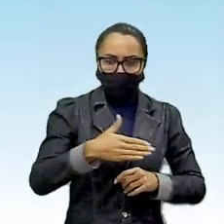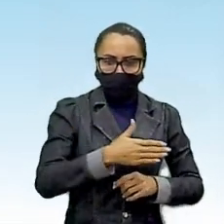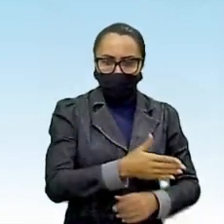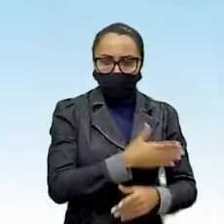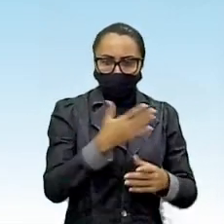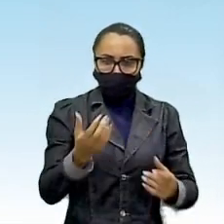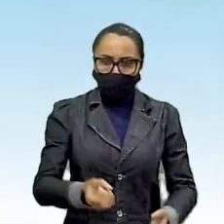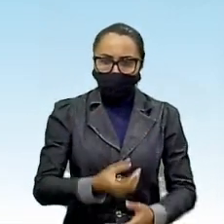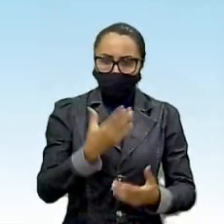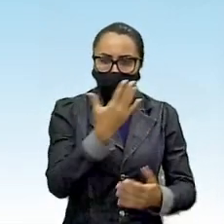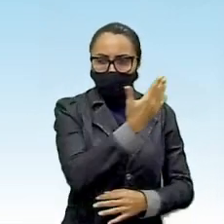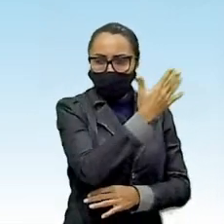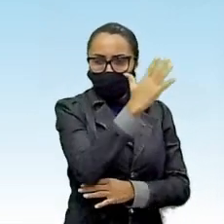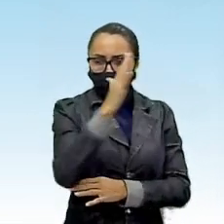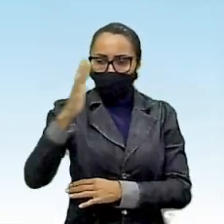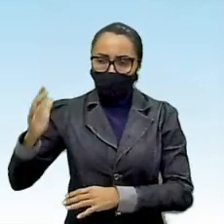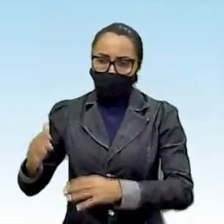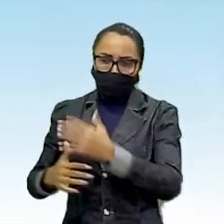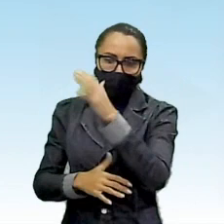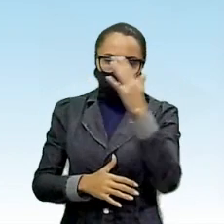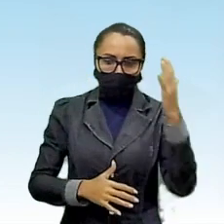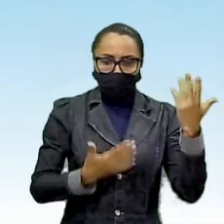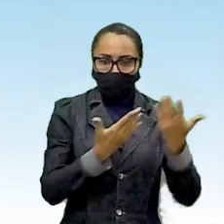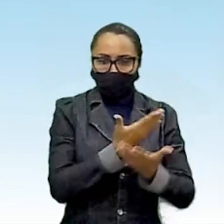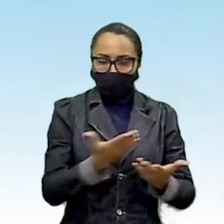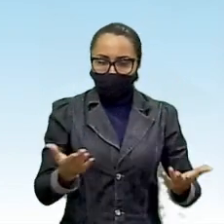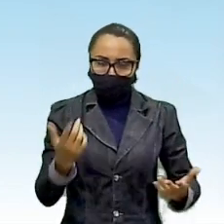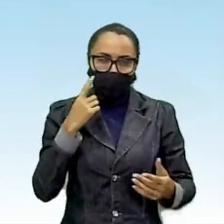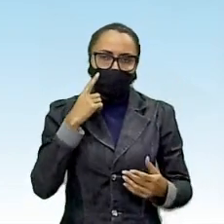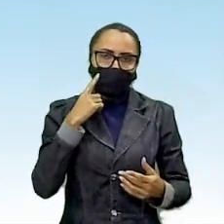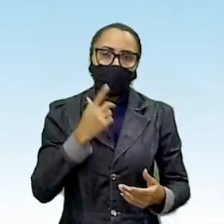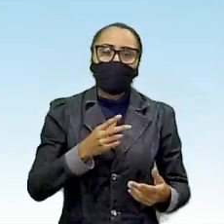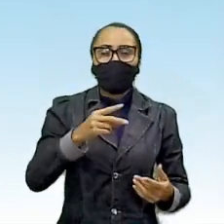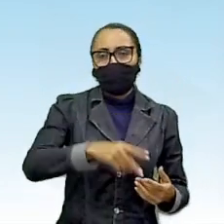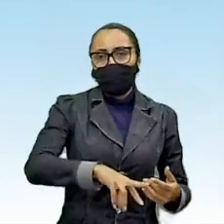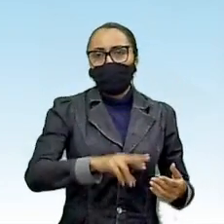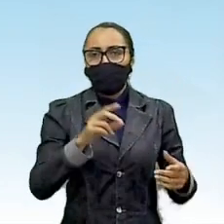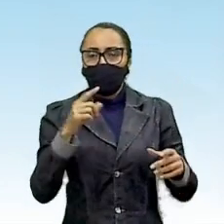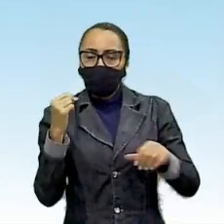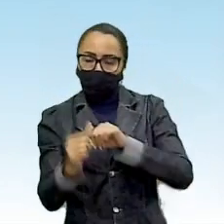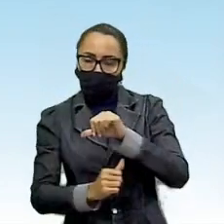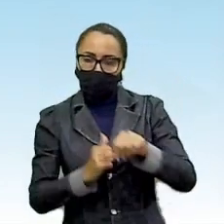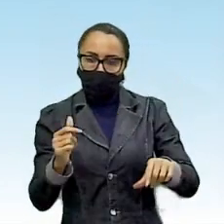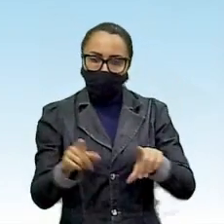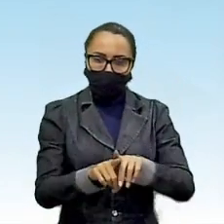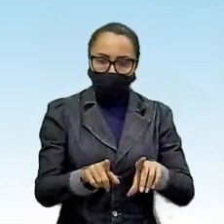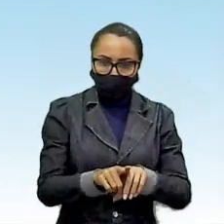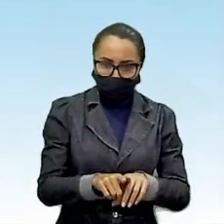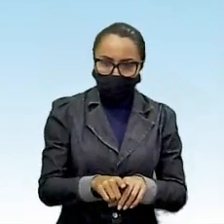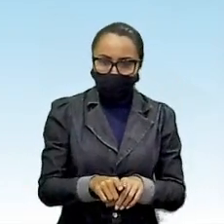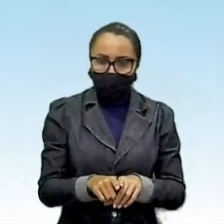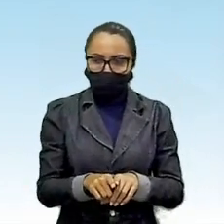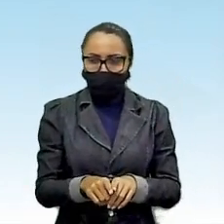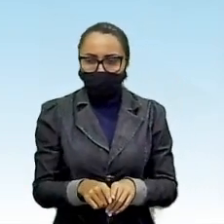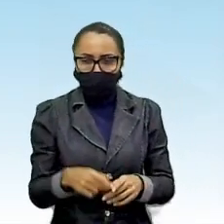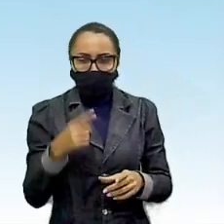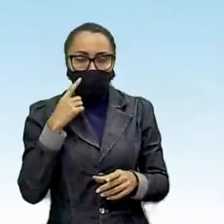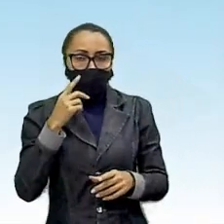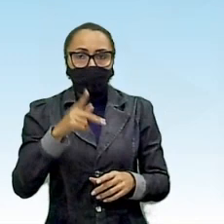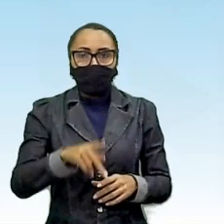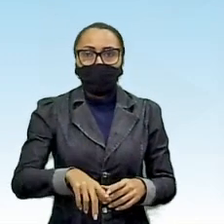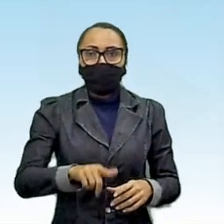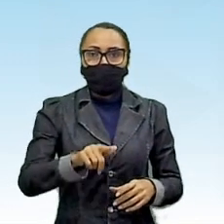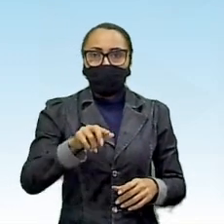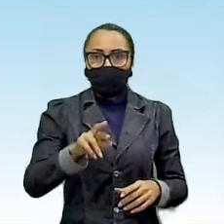silvicultura, exploração florestal e aquicultura. Então, essa NR também modificou sobre o PGR, hoje